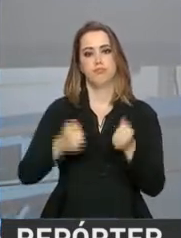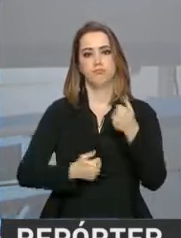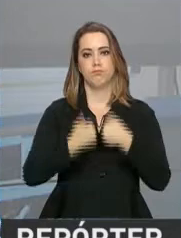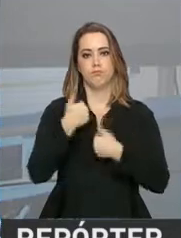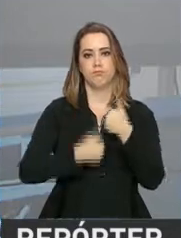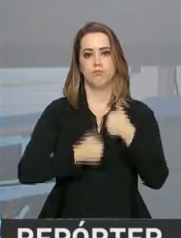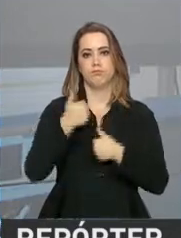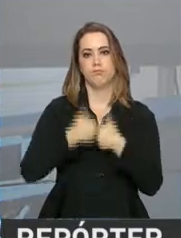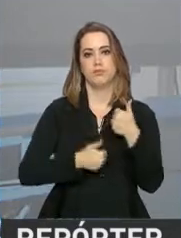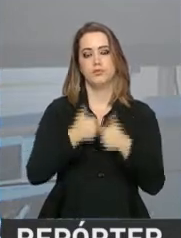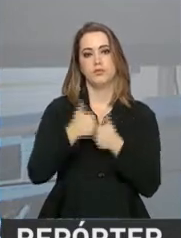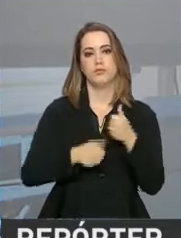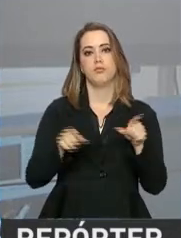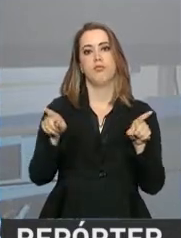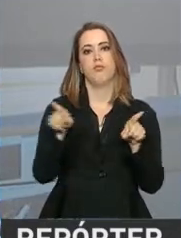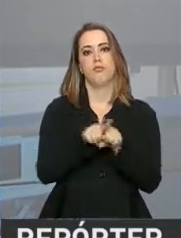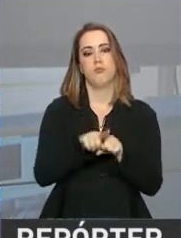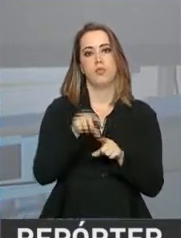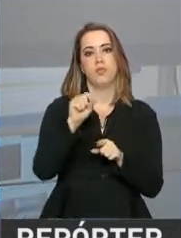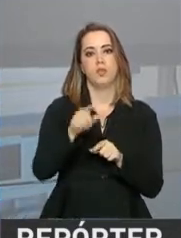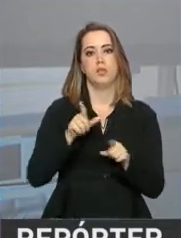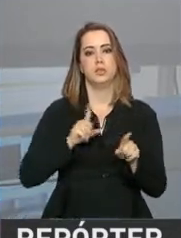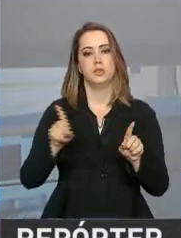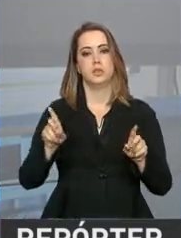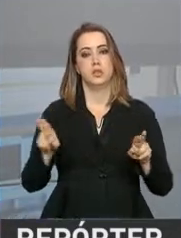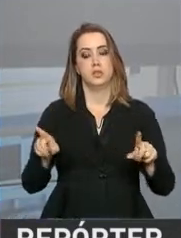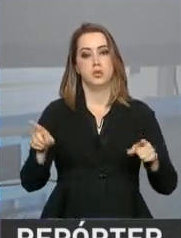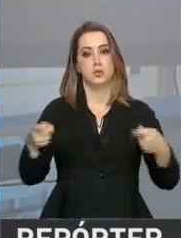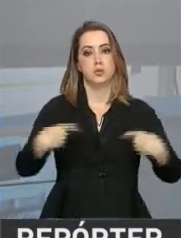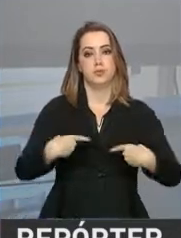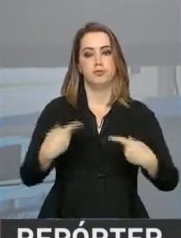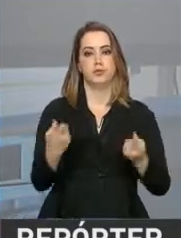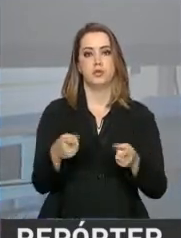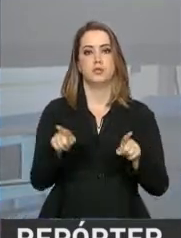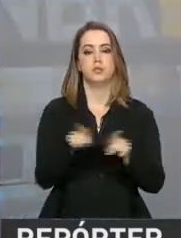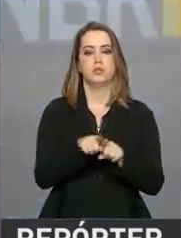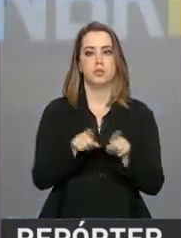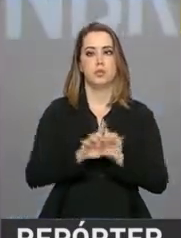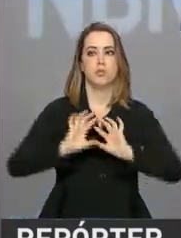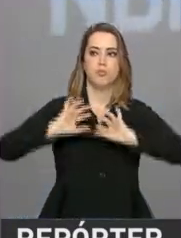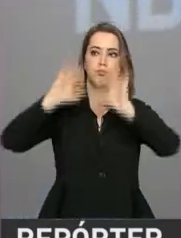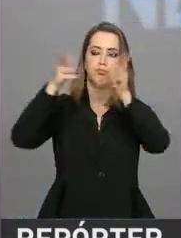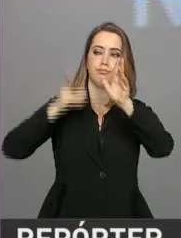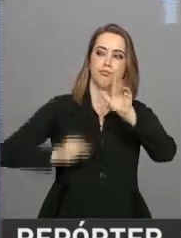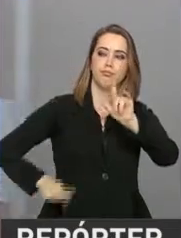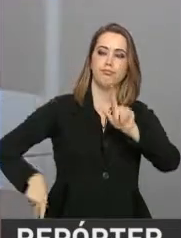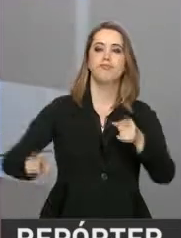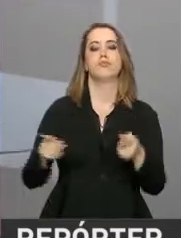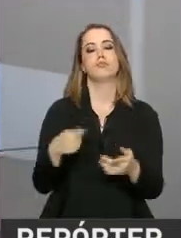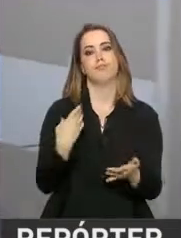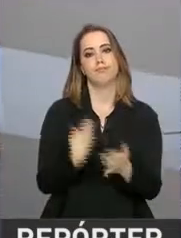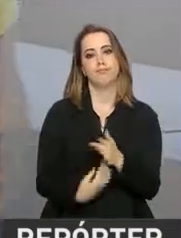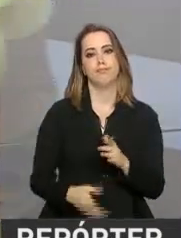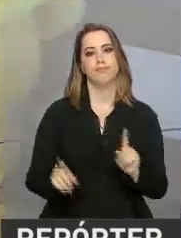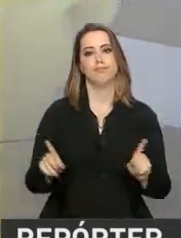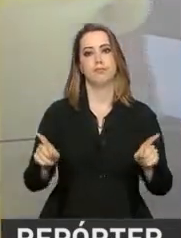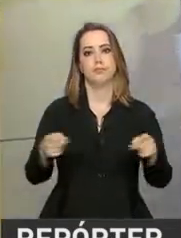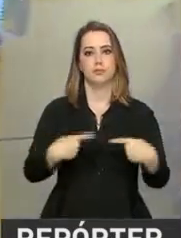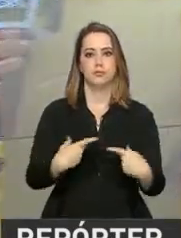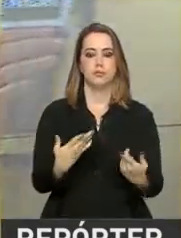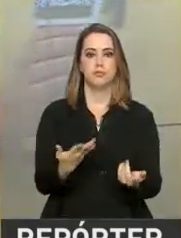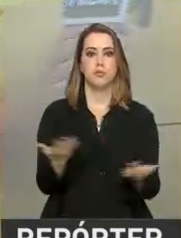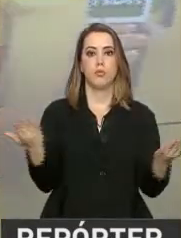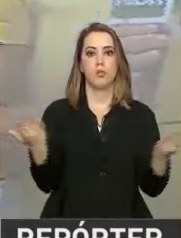Larissa e Thalita também perderam a chance de ir à final no vôlei de praia. A repórter Luana Karen está no Rio de Janeiro e é com ela que eu